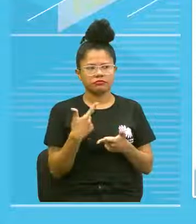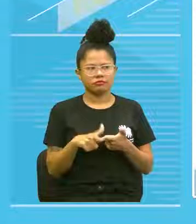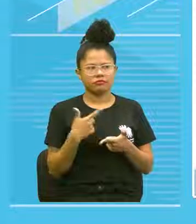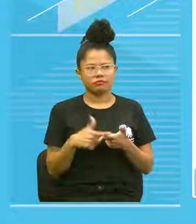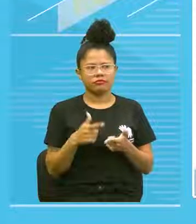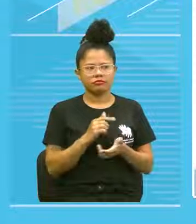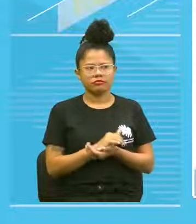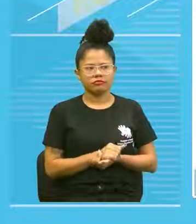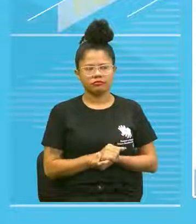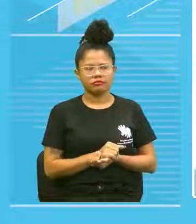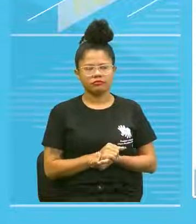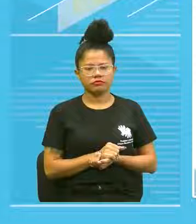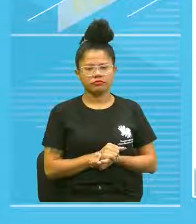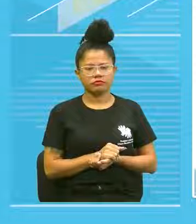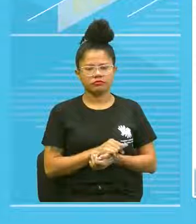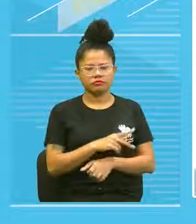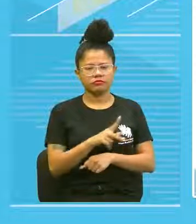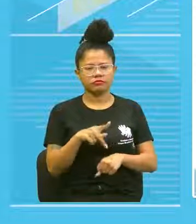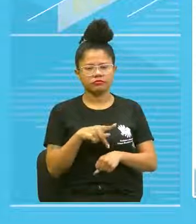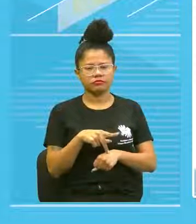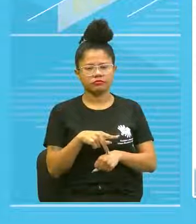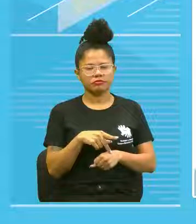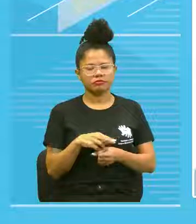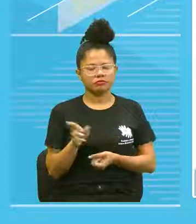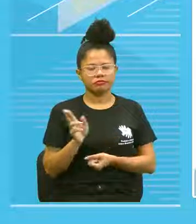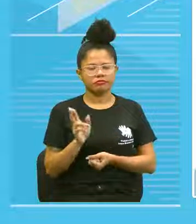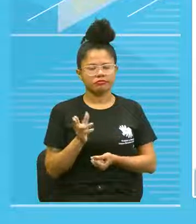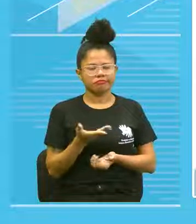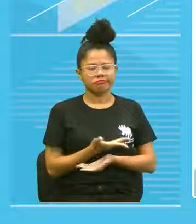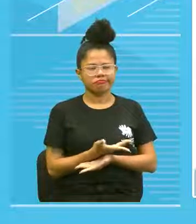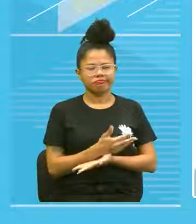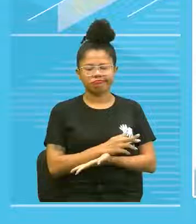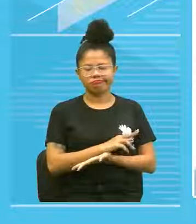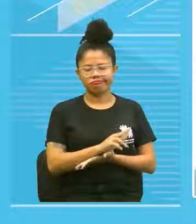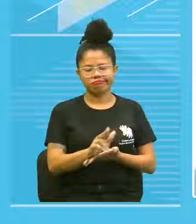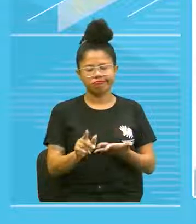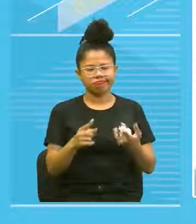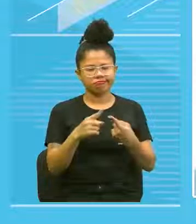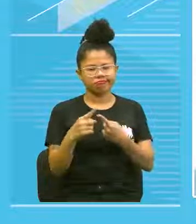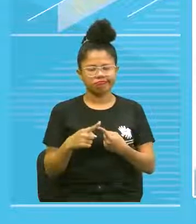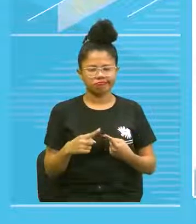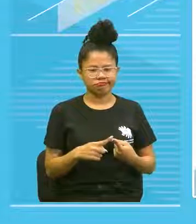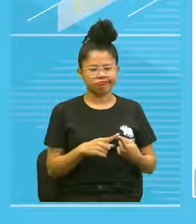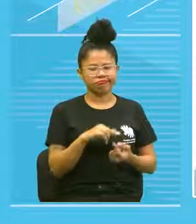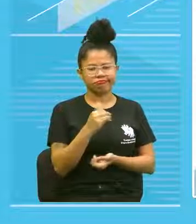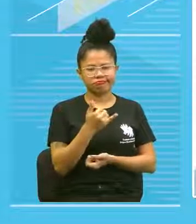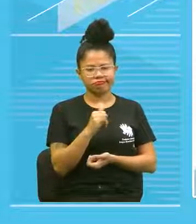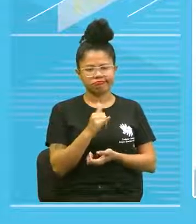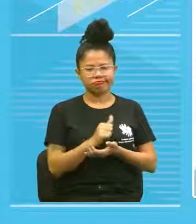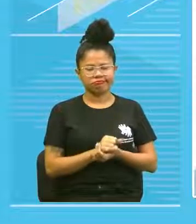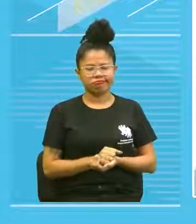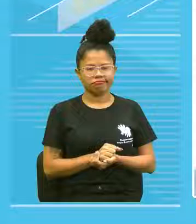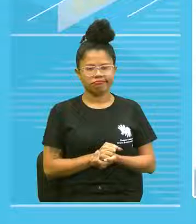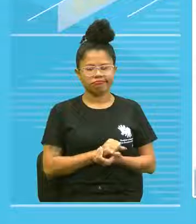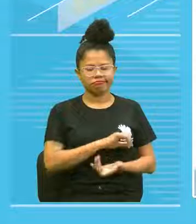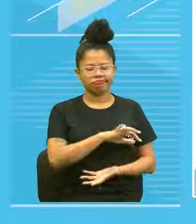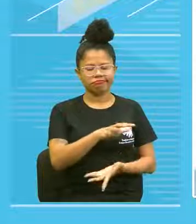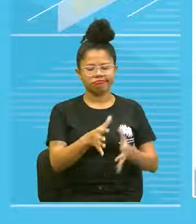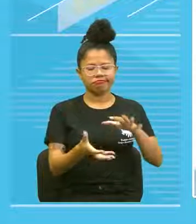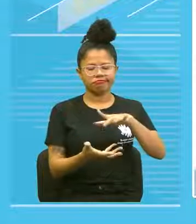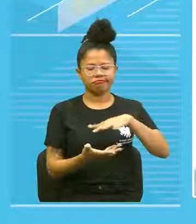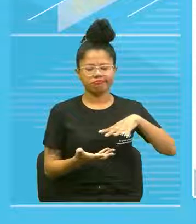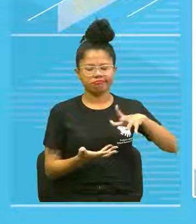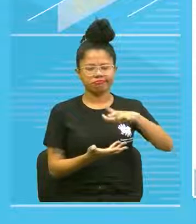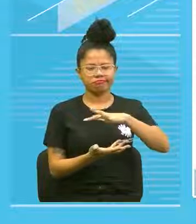é em um país de tanta riqueza natural de tanta biomassa que pode